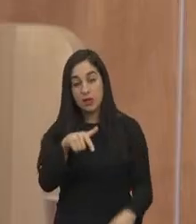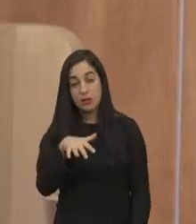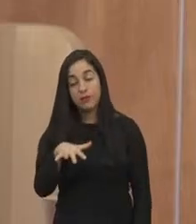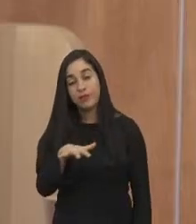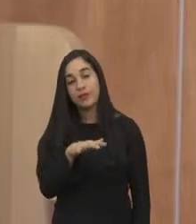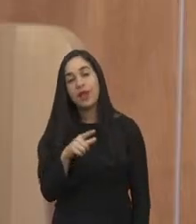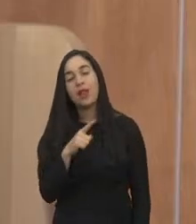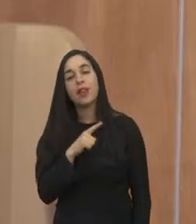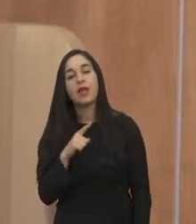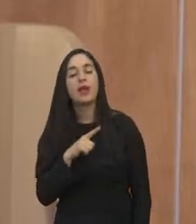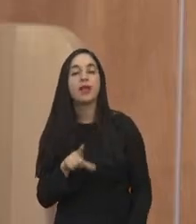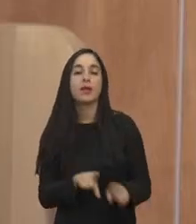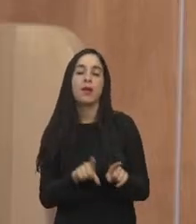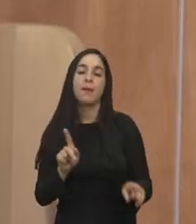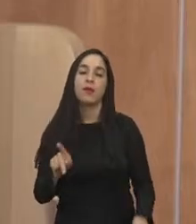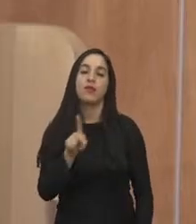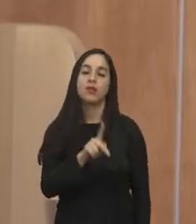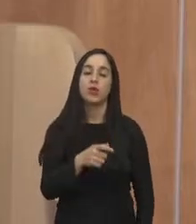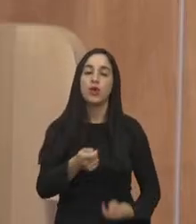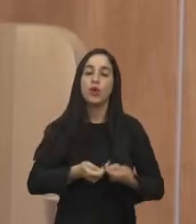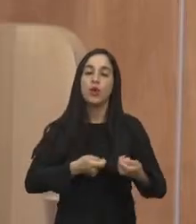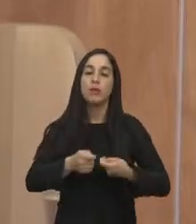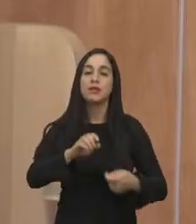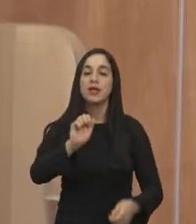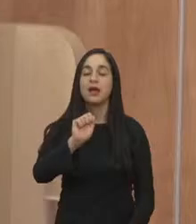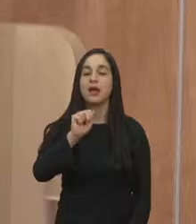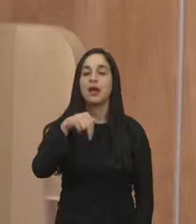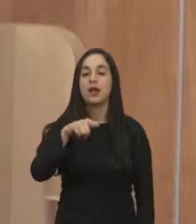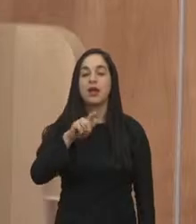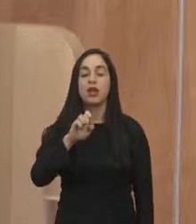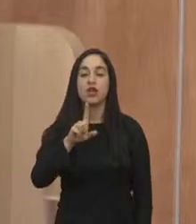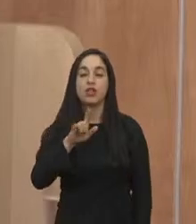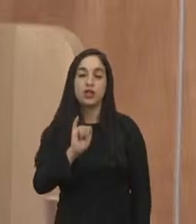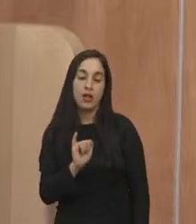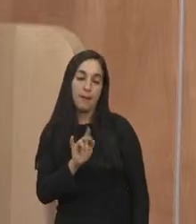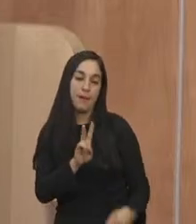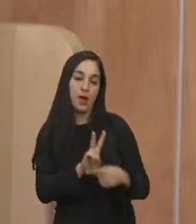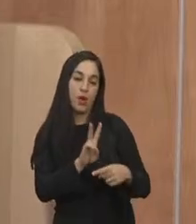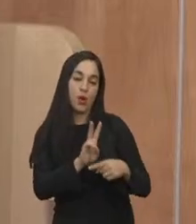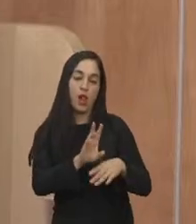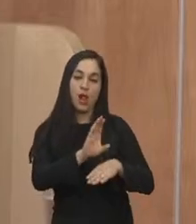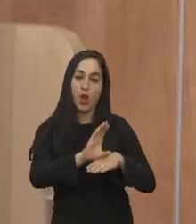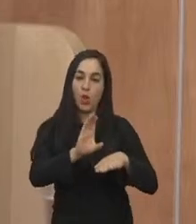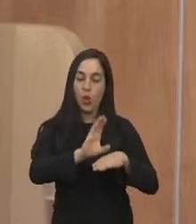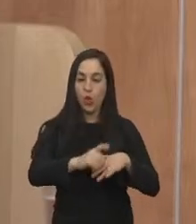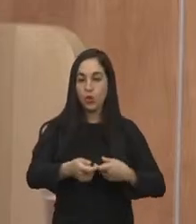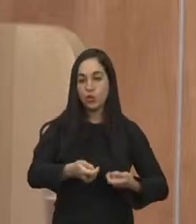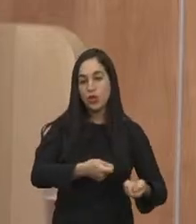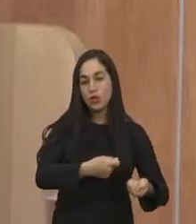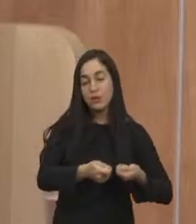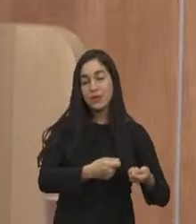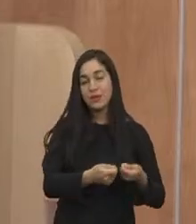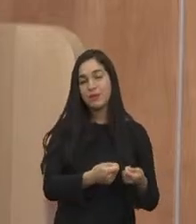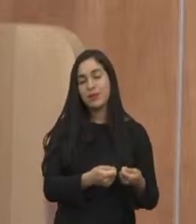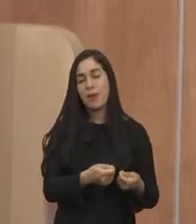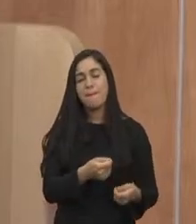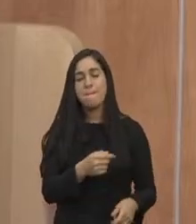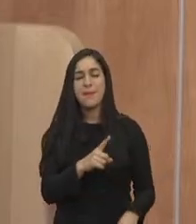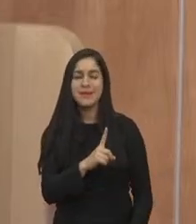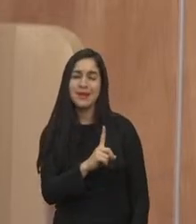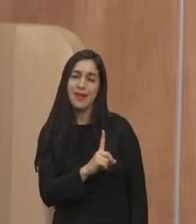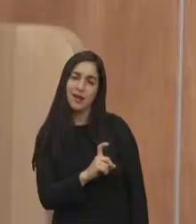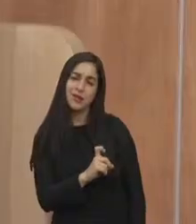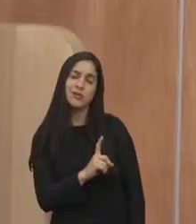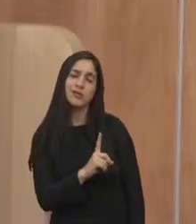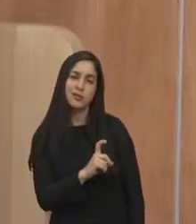uma professora economista, que é a Ângeli, né, para dar conta do curso de administração, mas é a única que a gente tem hoje no nosso